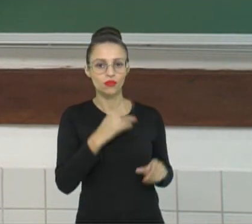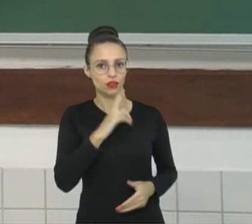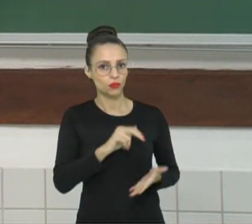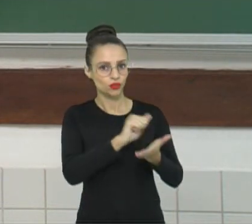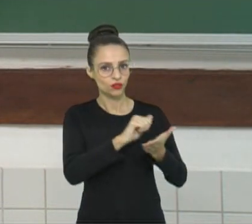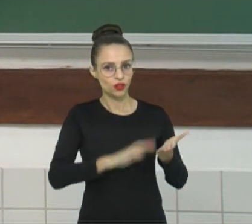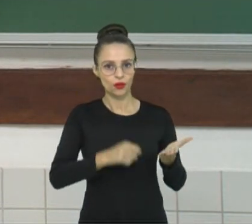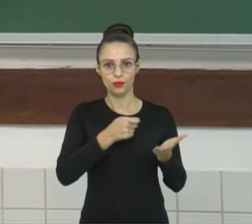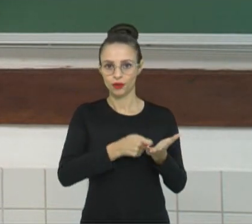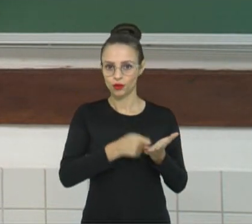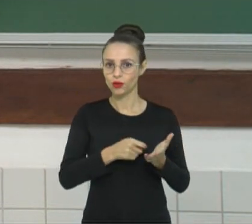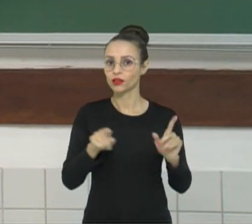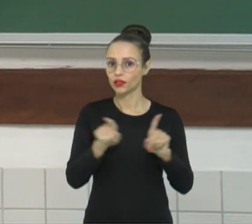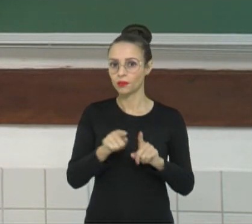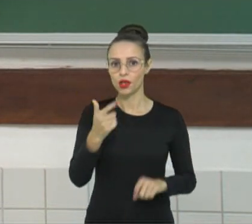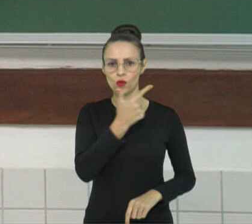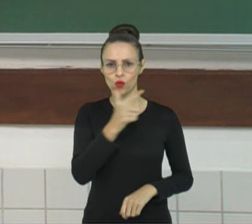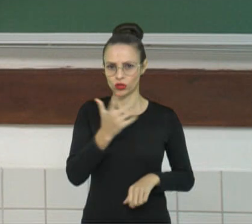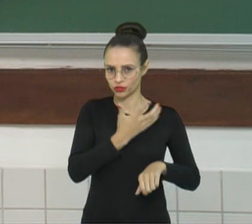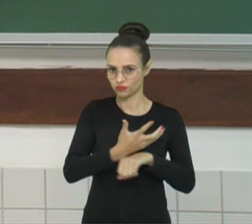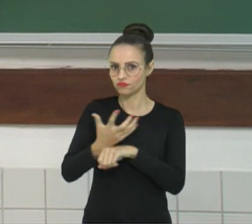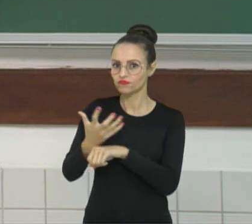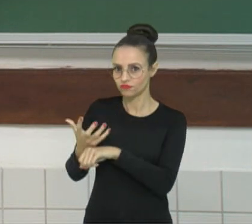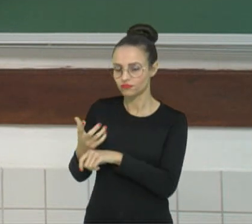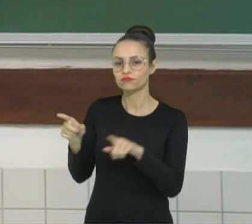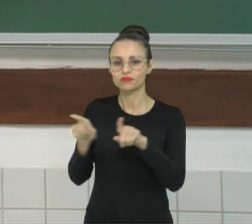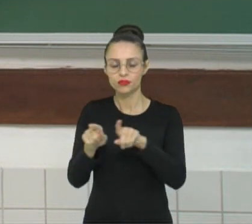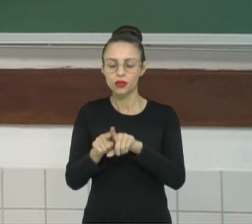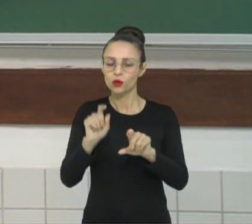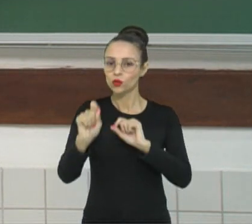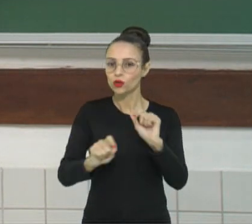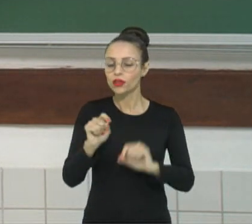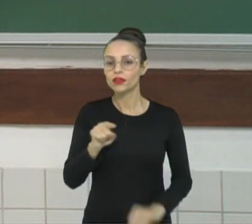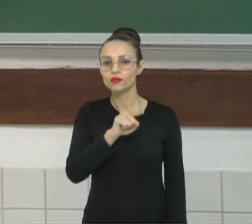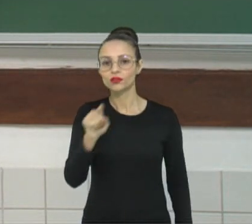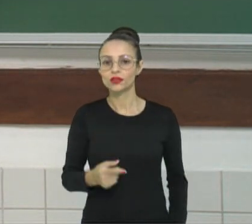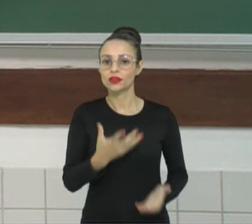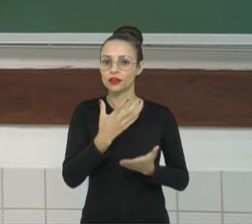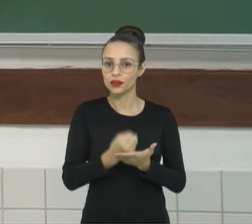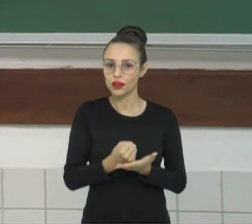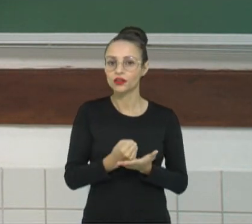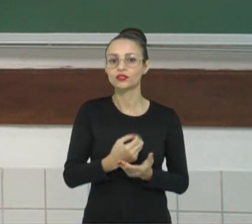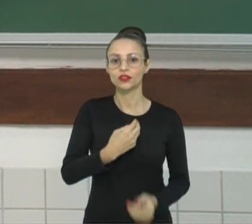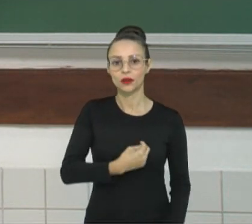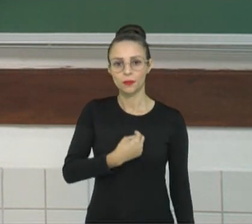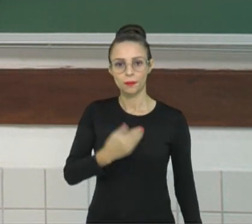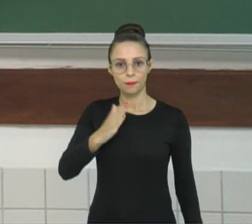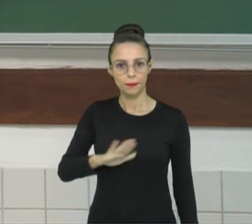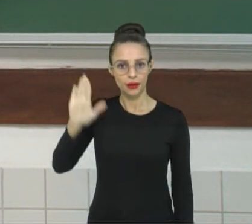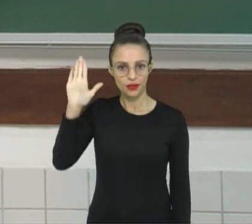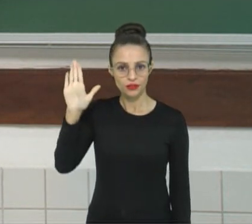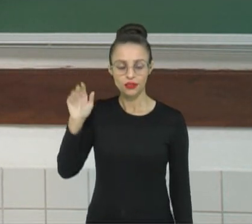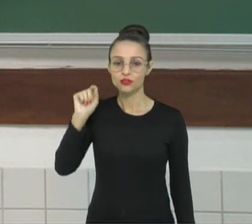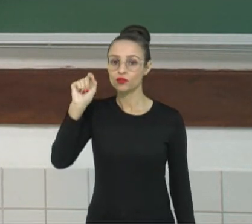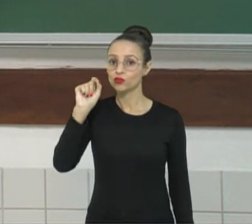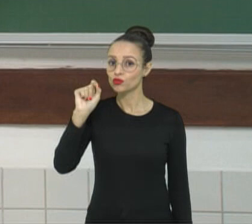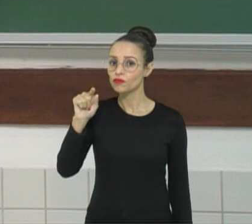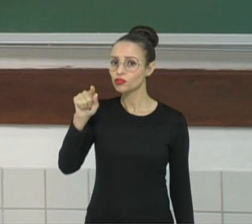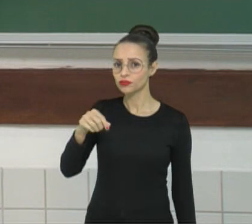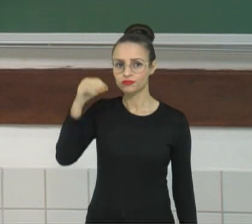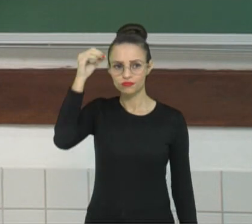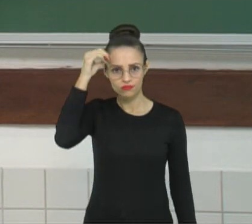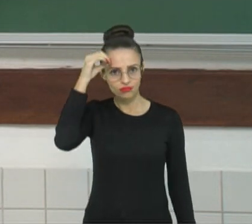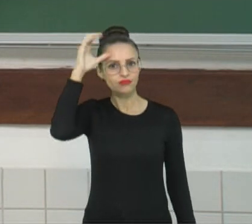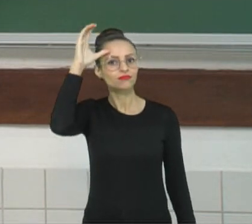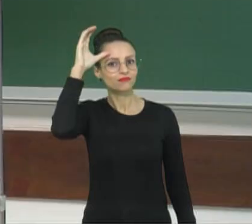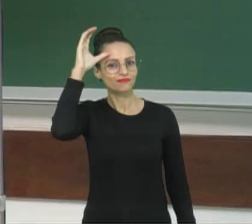obrigatória e também as atividades que os professores estão postando, mas para você garantir também a sua presença. Então você aumenta o seu conhecimento